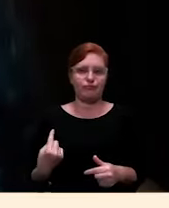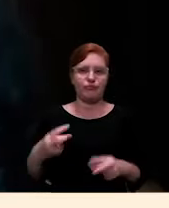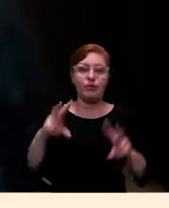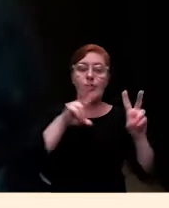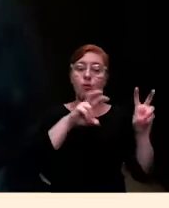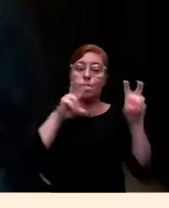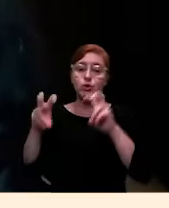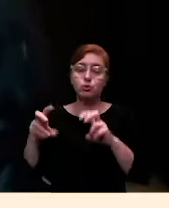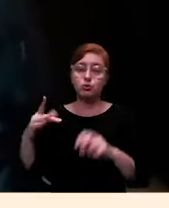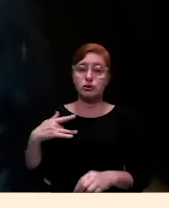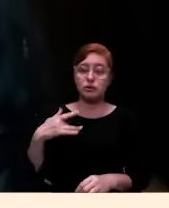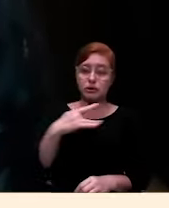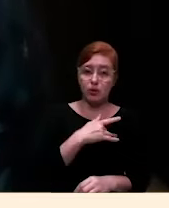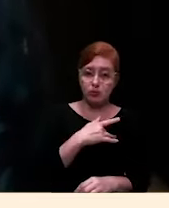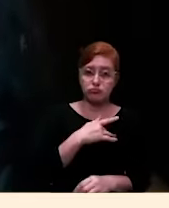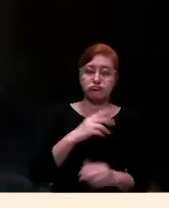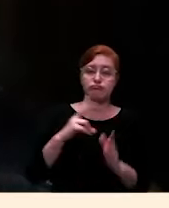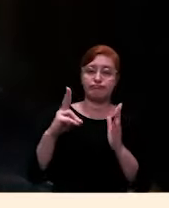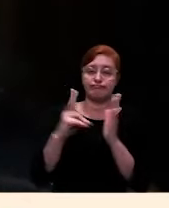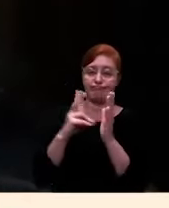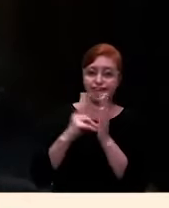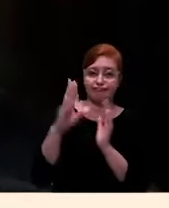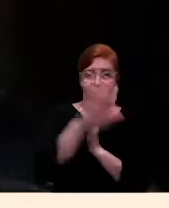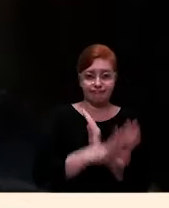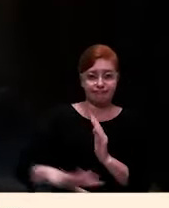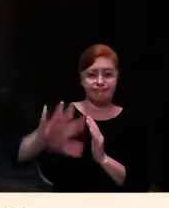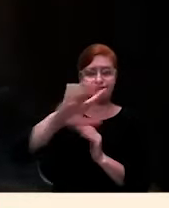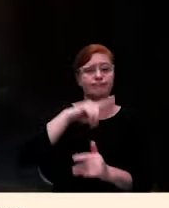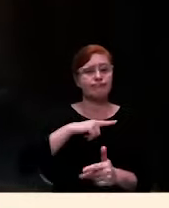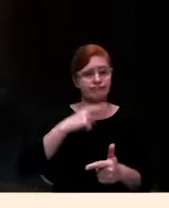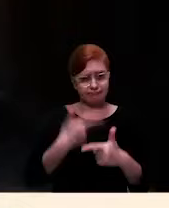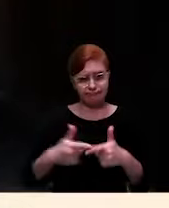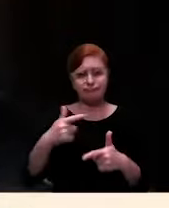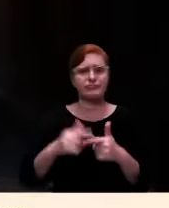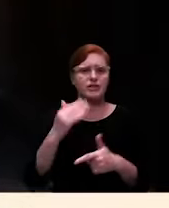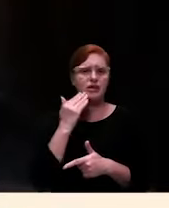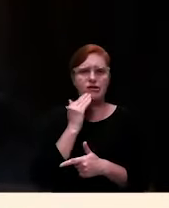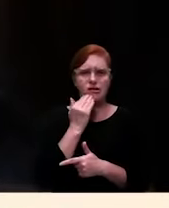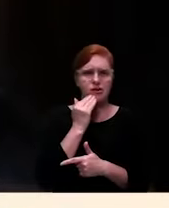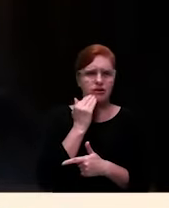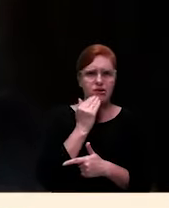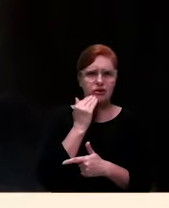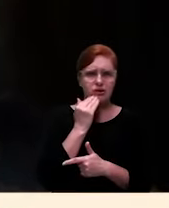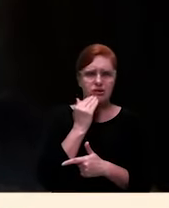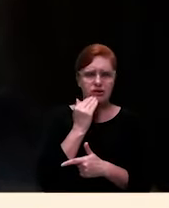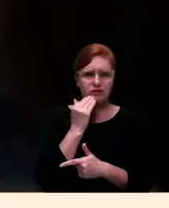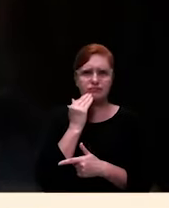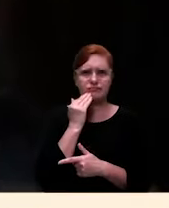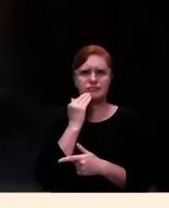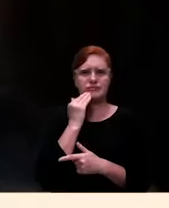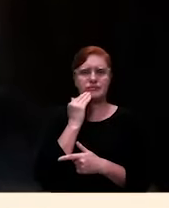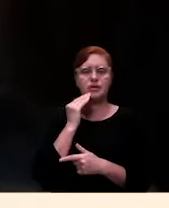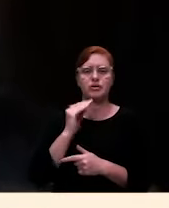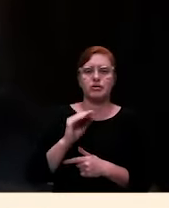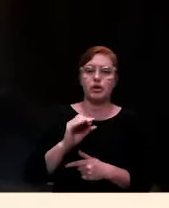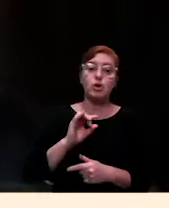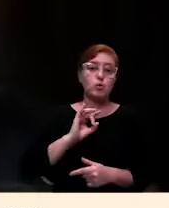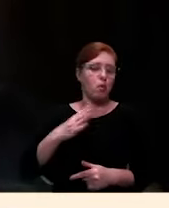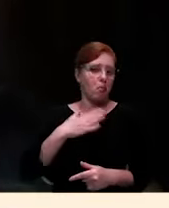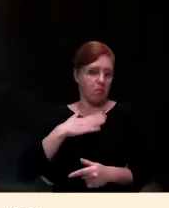também sobre saúde. A saúde indígena, em geral, é muito precária. Eu acho que não